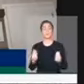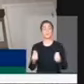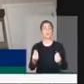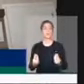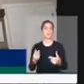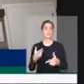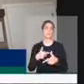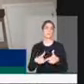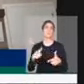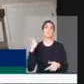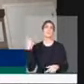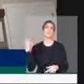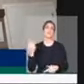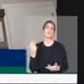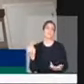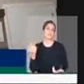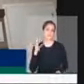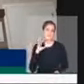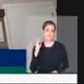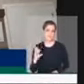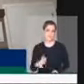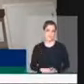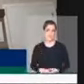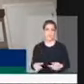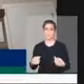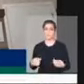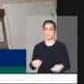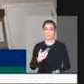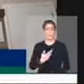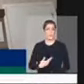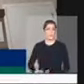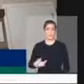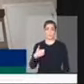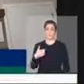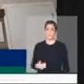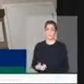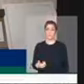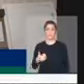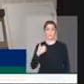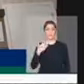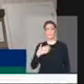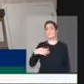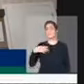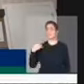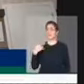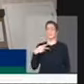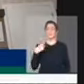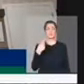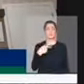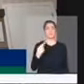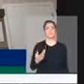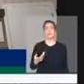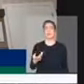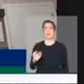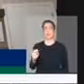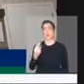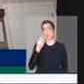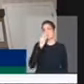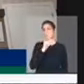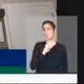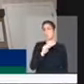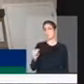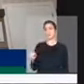cover não é palavreado não é o pai que conta do elo dessa bem não é incompetência